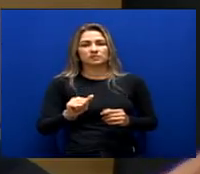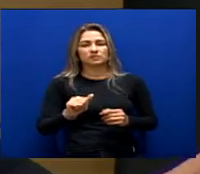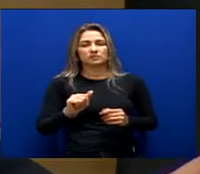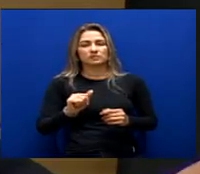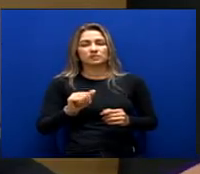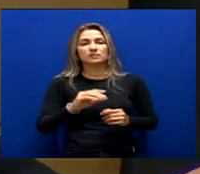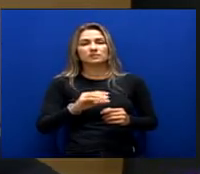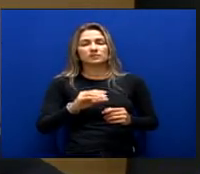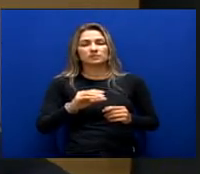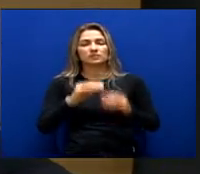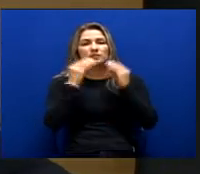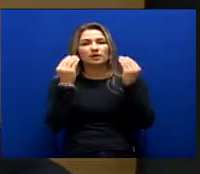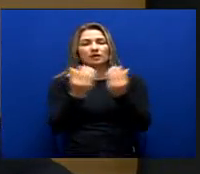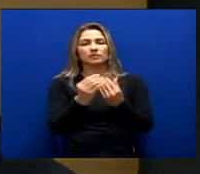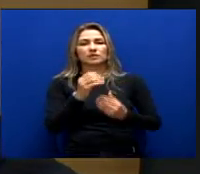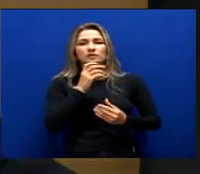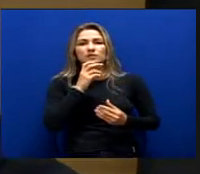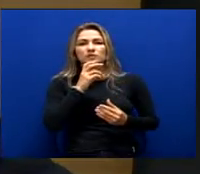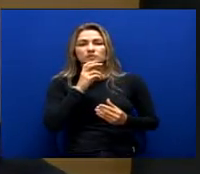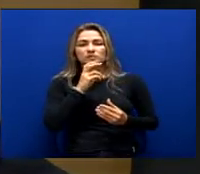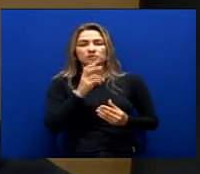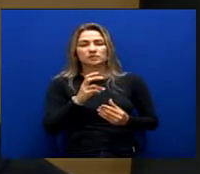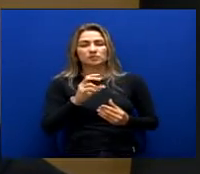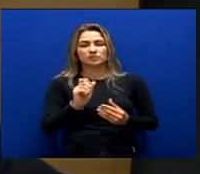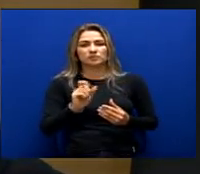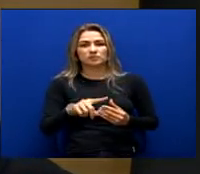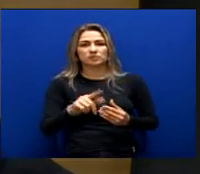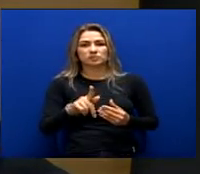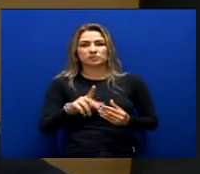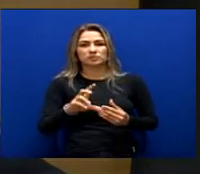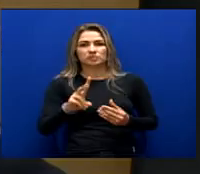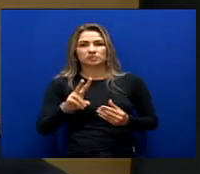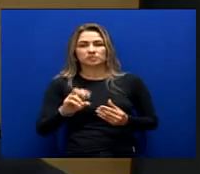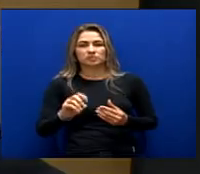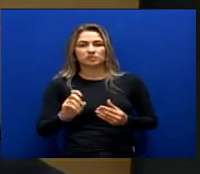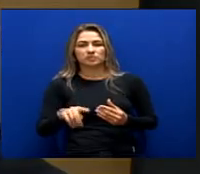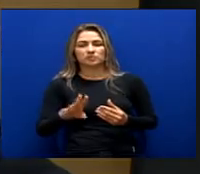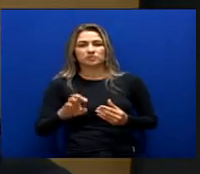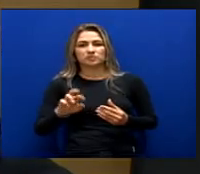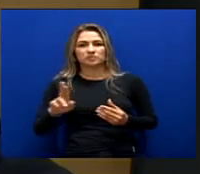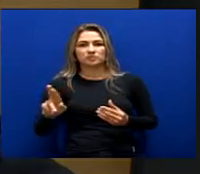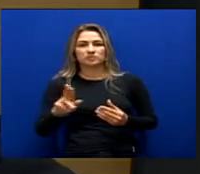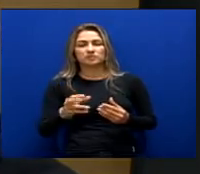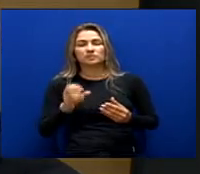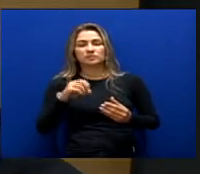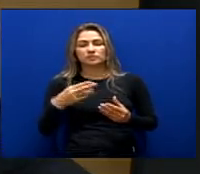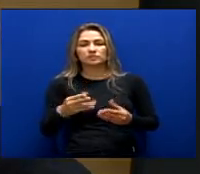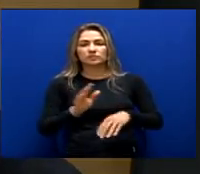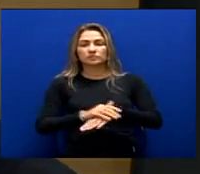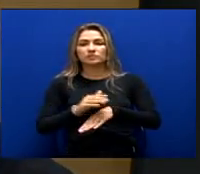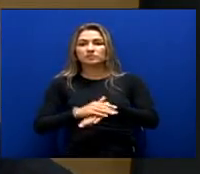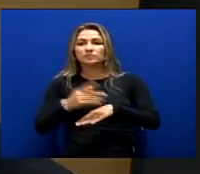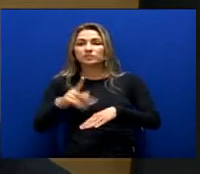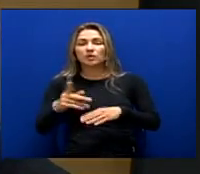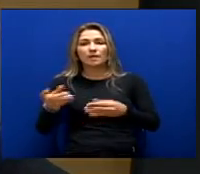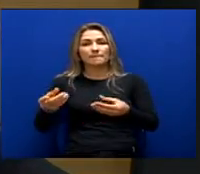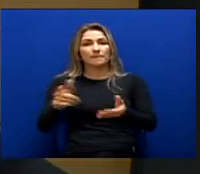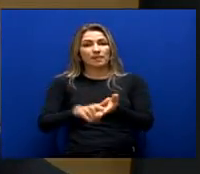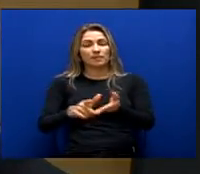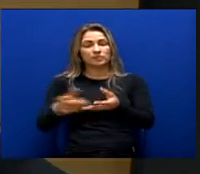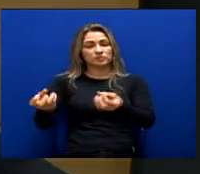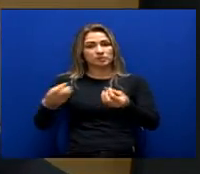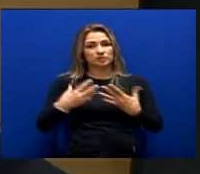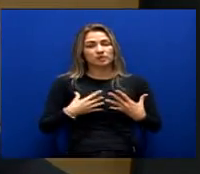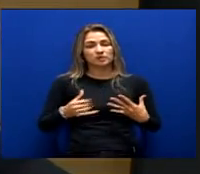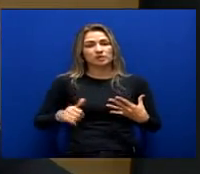sorocaba.sp.gov.br ou entregar em mãos aqui no gabinete 2 com o contato por o nome